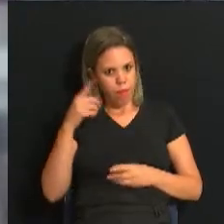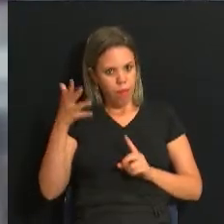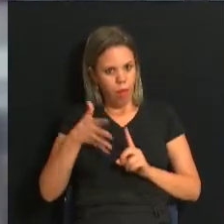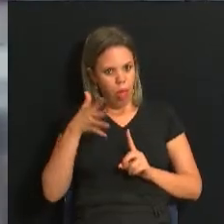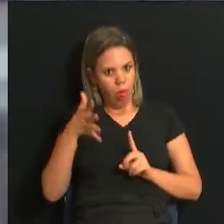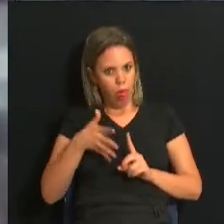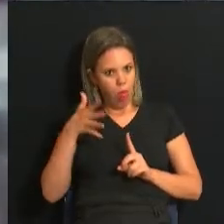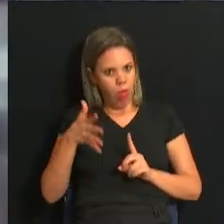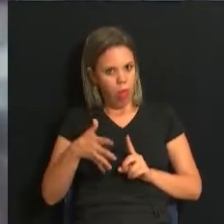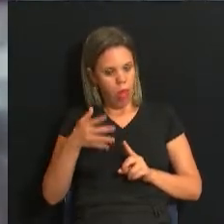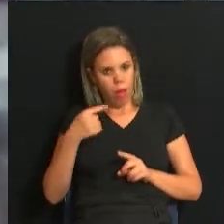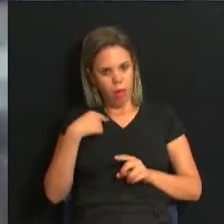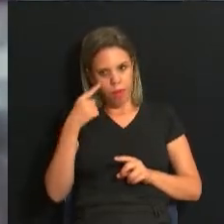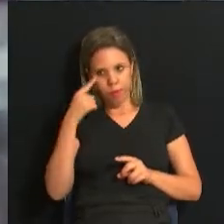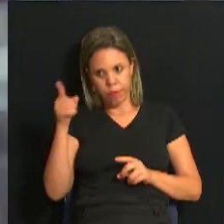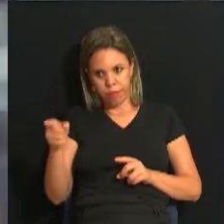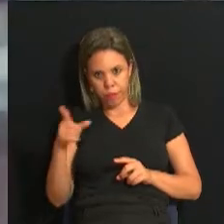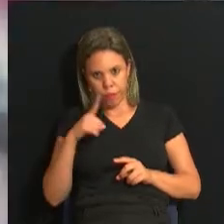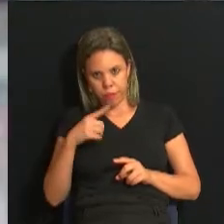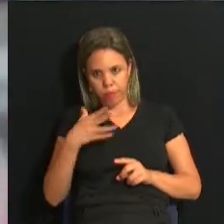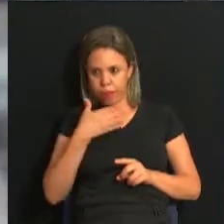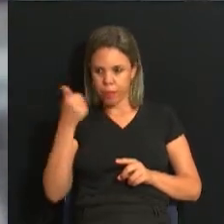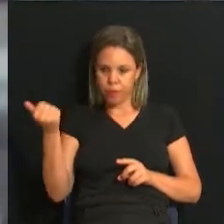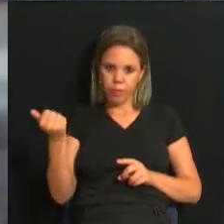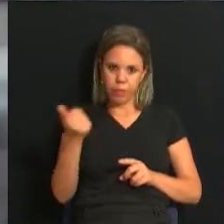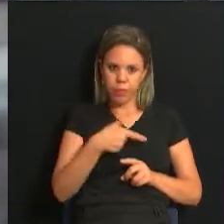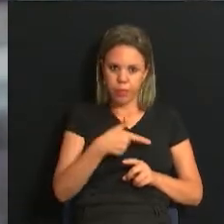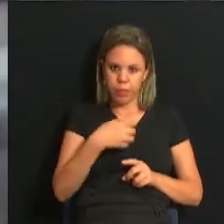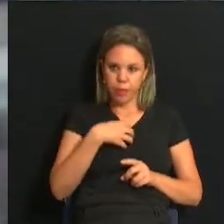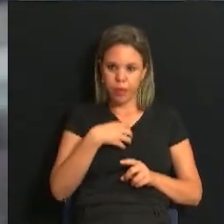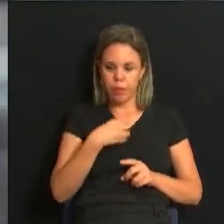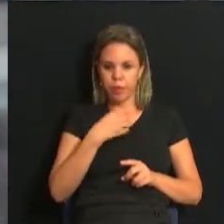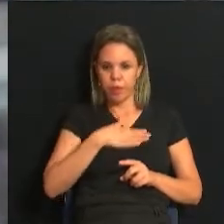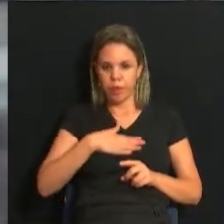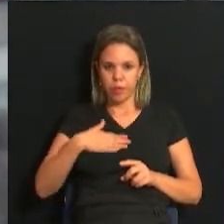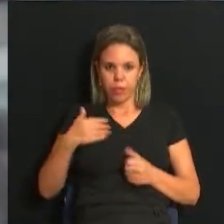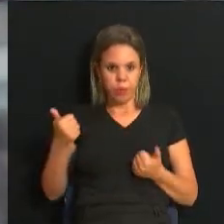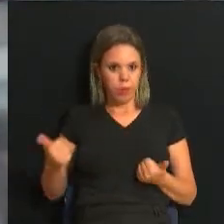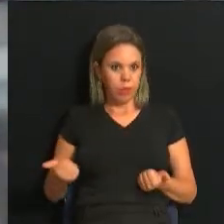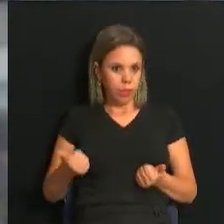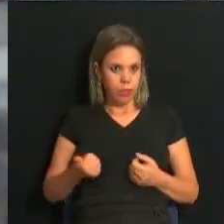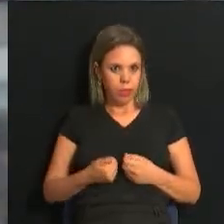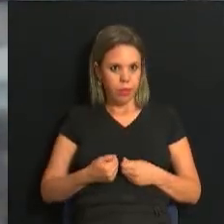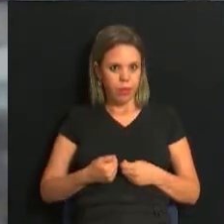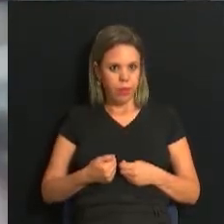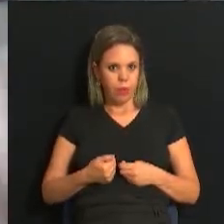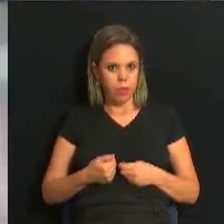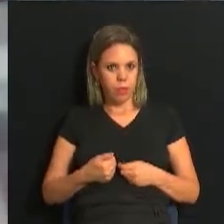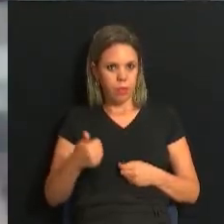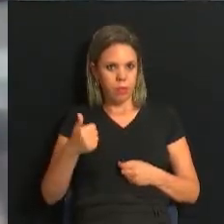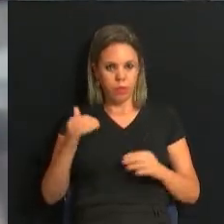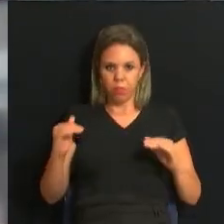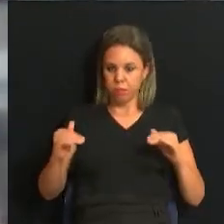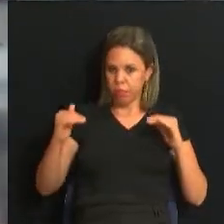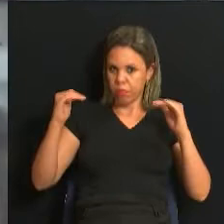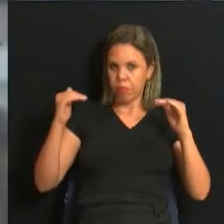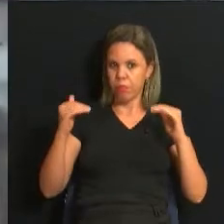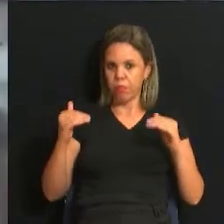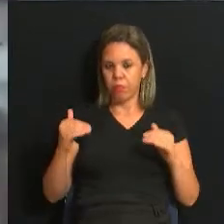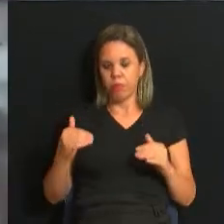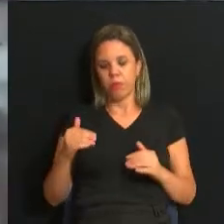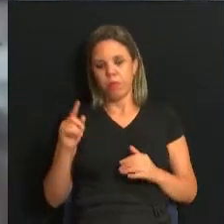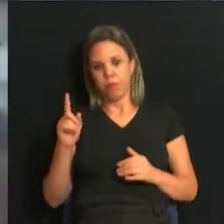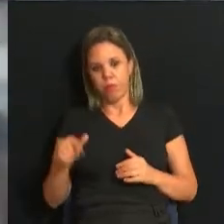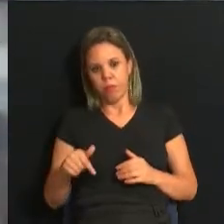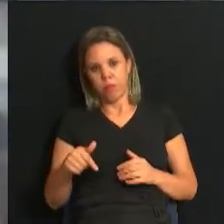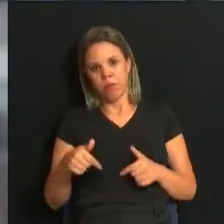de, olha, você tem que ser o melhor, você tem que se sentir bem, você tem que se colocar em primeiro lugar, e em nome dessa